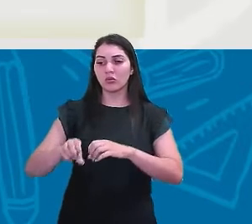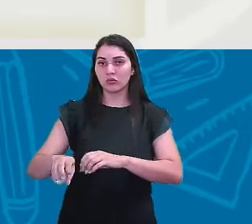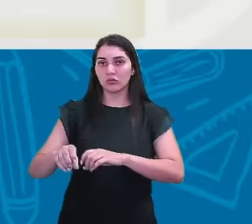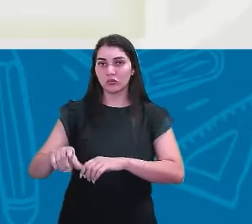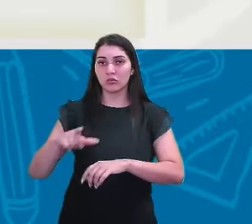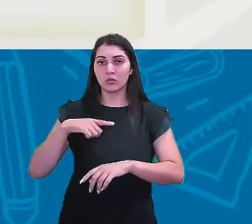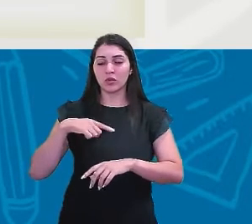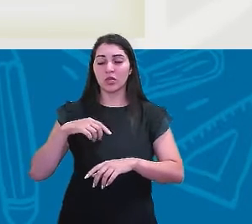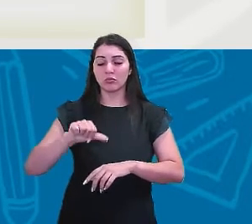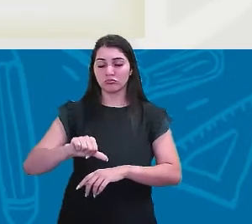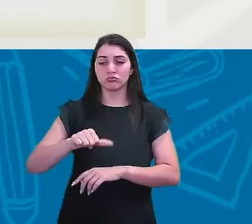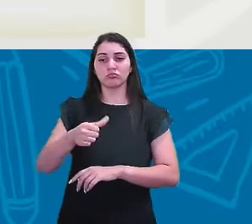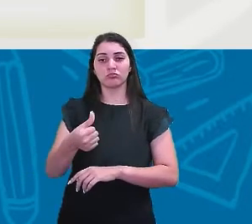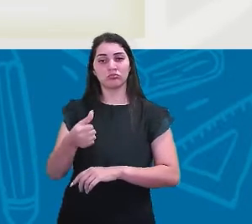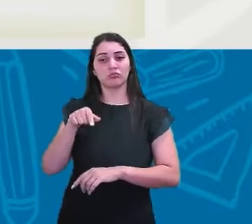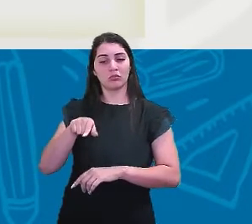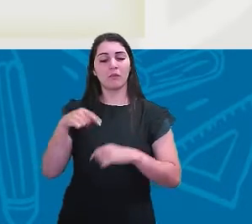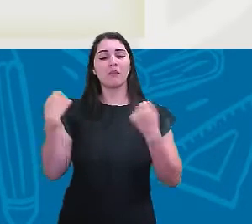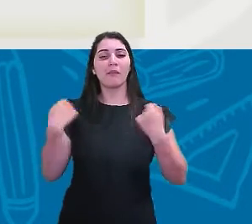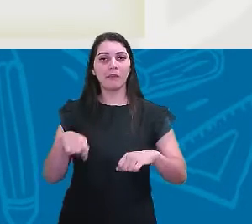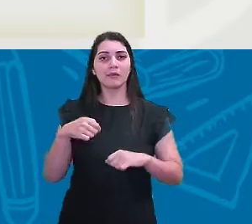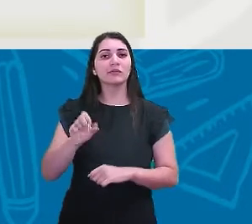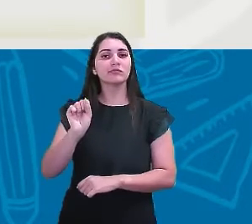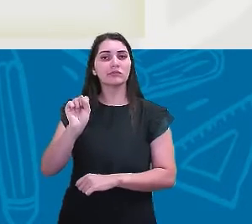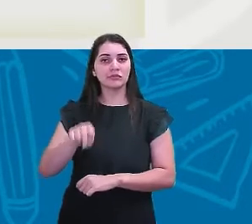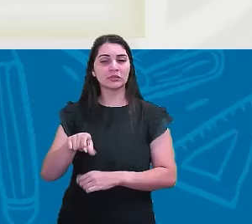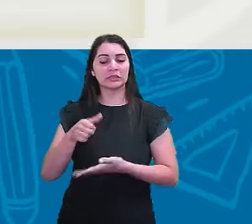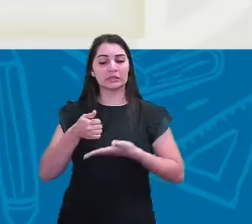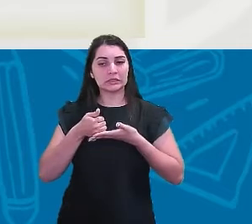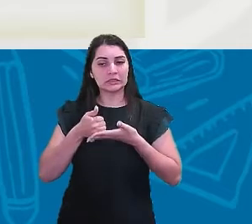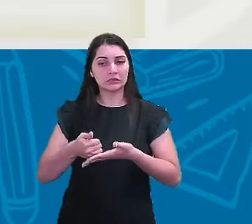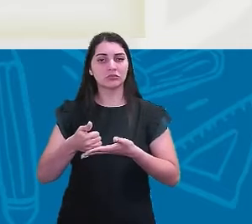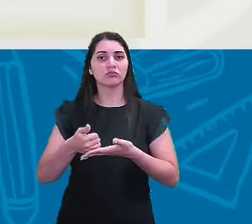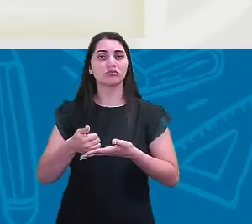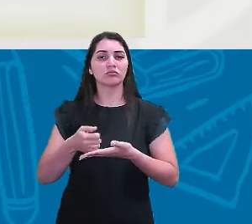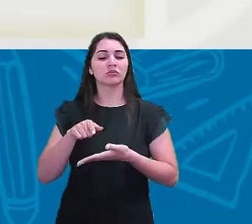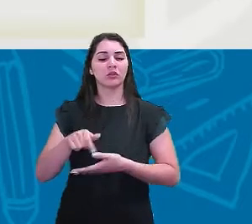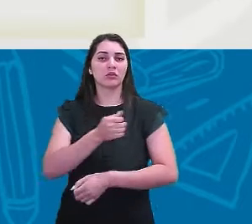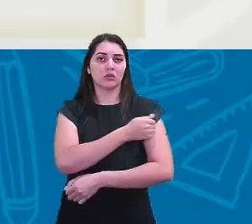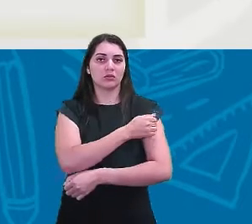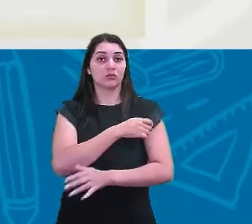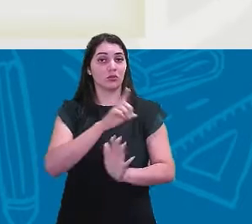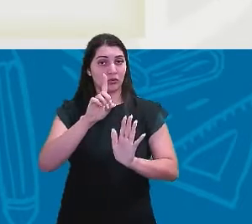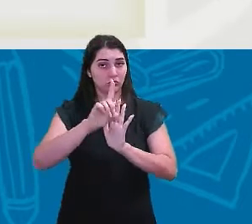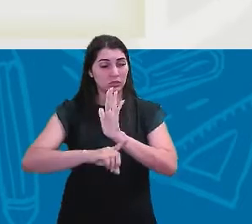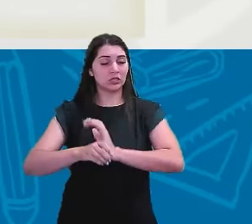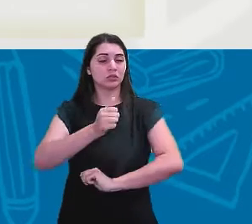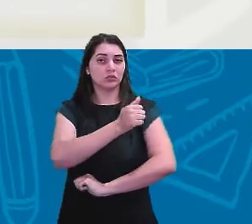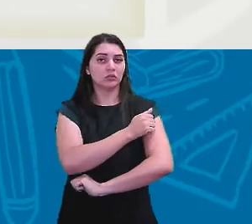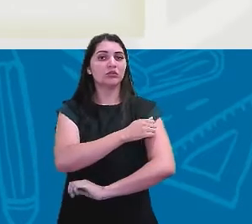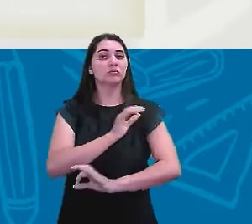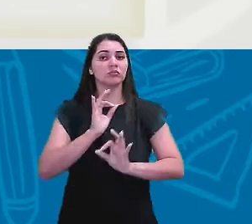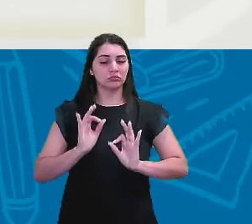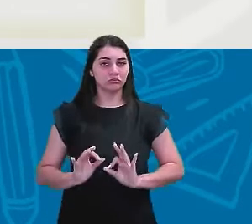se manter com qualidade, precisamos sim dar esse subsídio ao aluno. É um direito dele, tá?